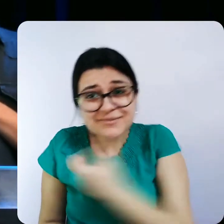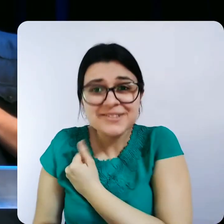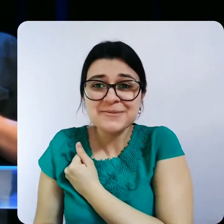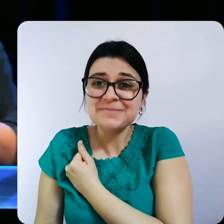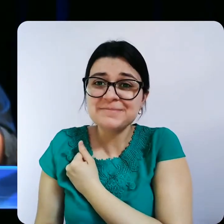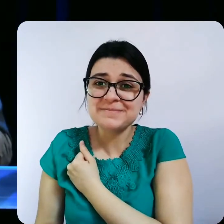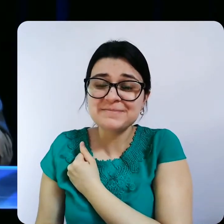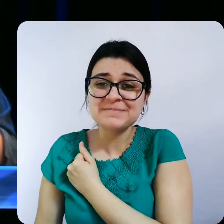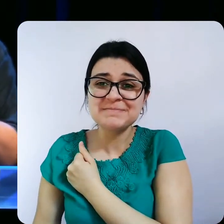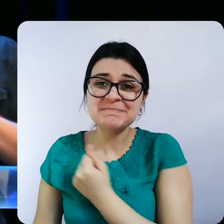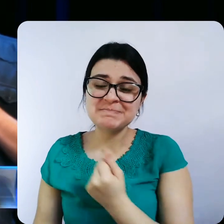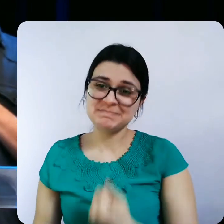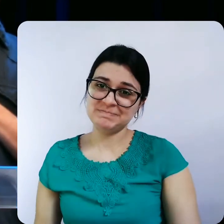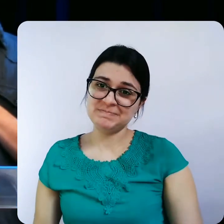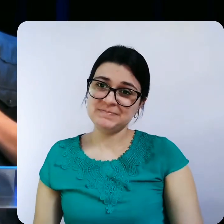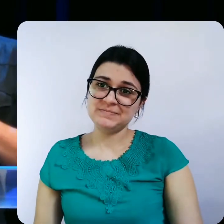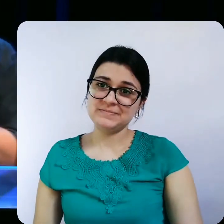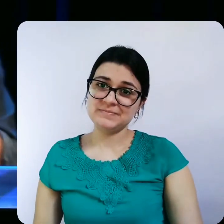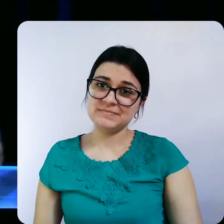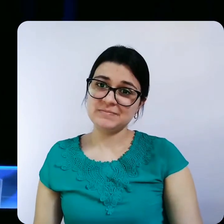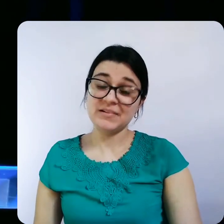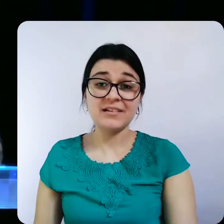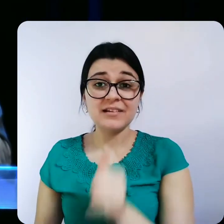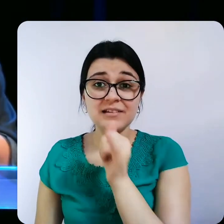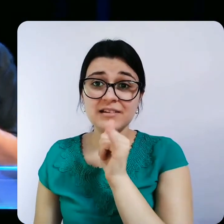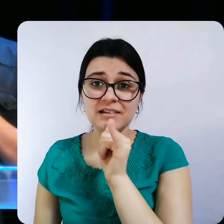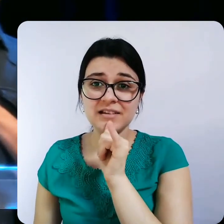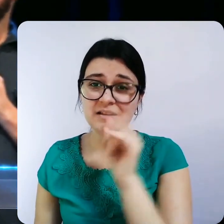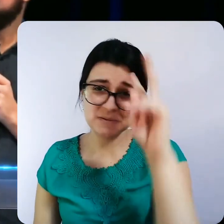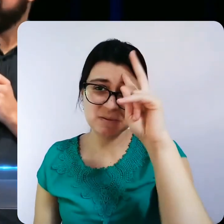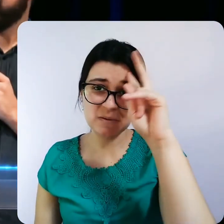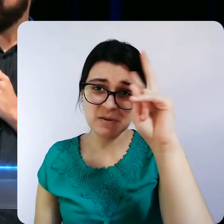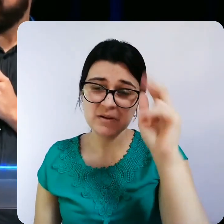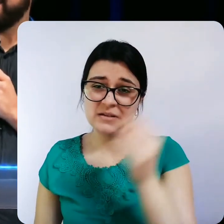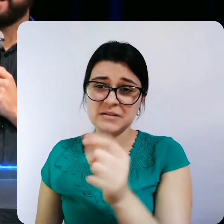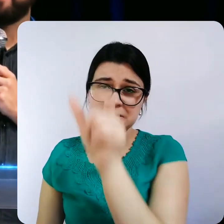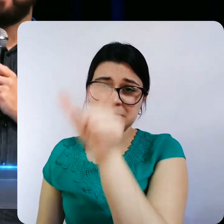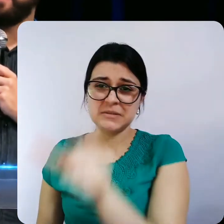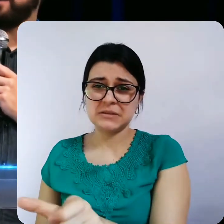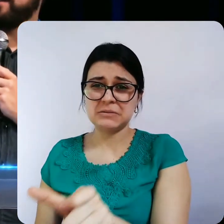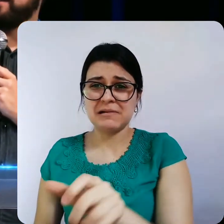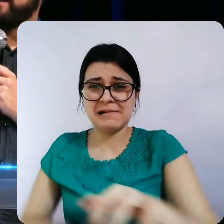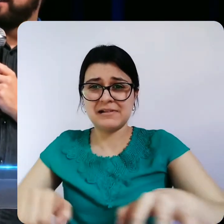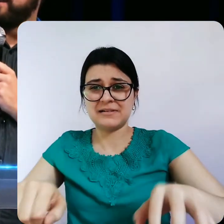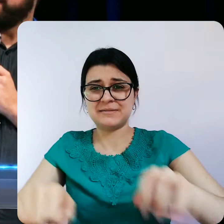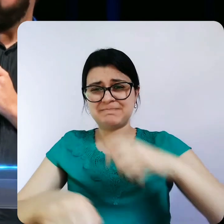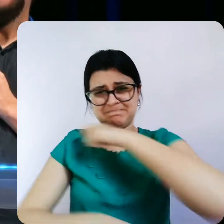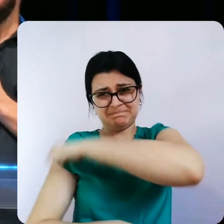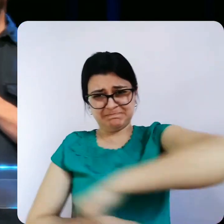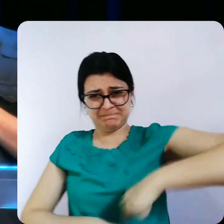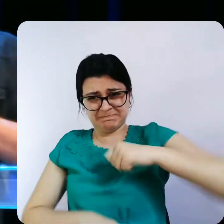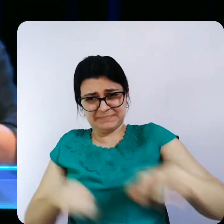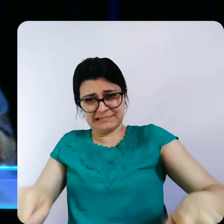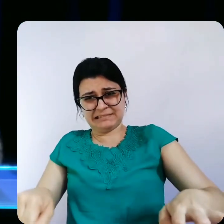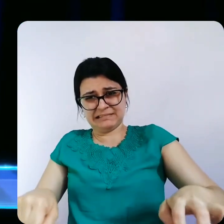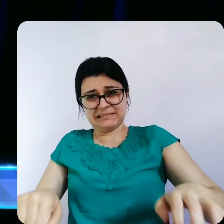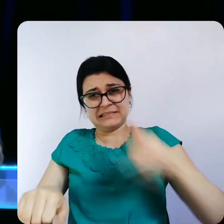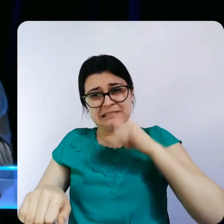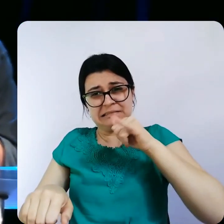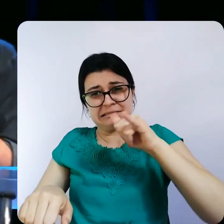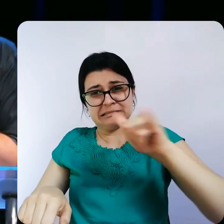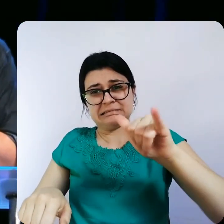É como se Jesus chegasse no corredor da morte, um cara que está lá já preso na cadeira elétrica para morrer, e falasse, não, eu vou morrer